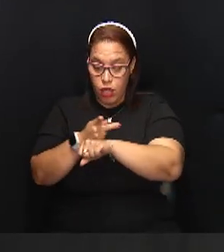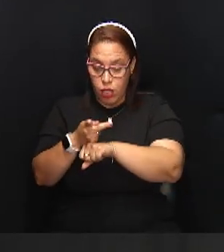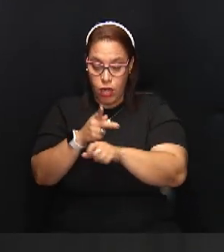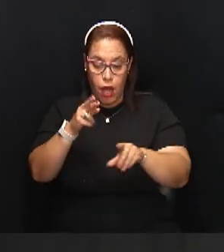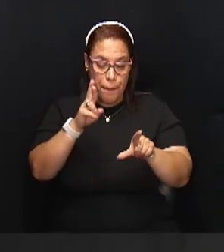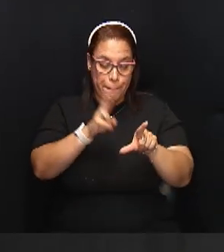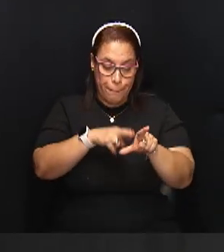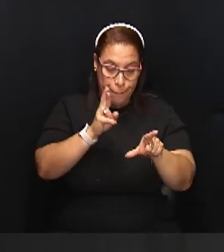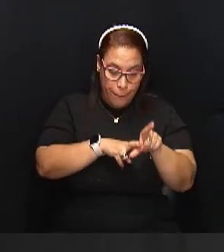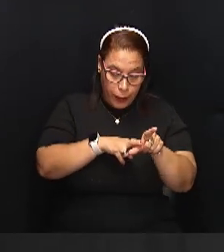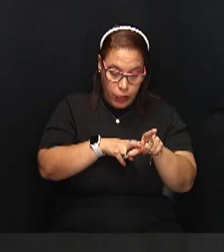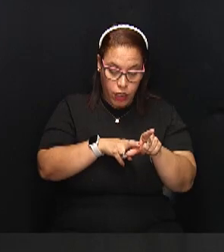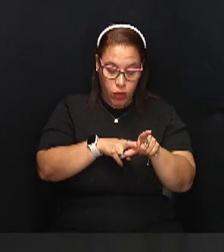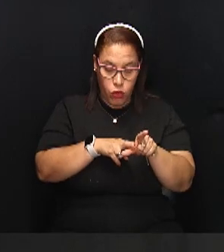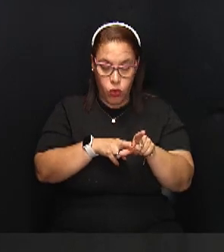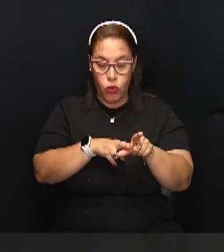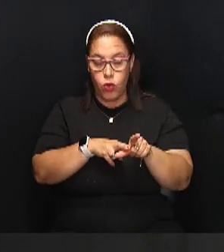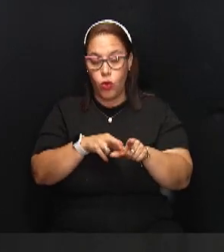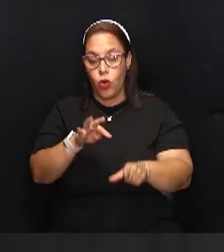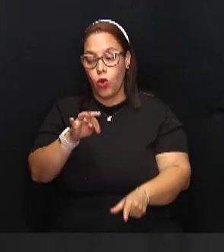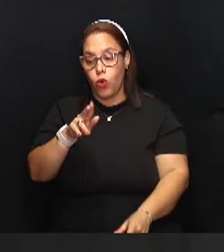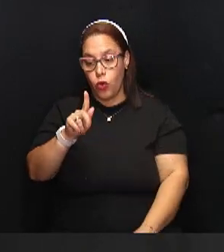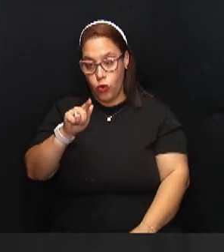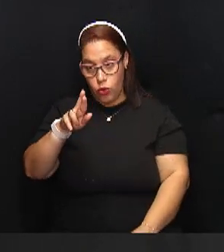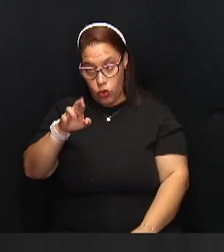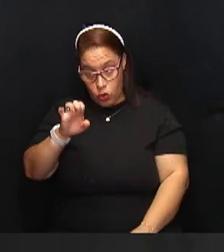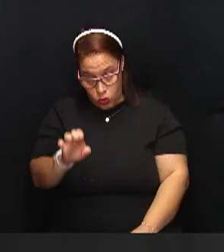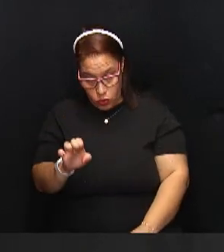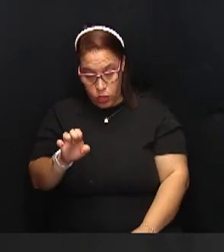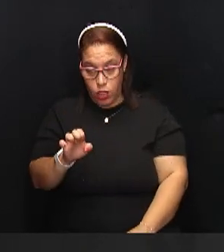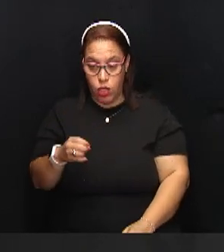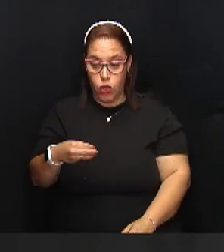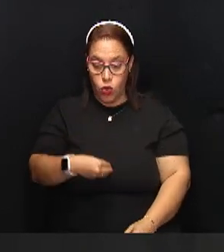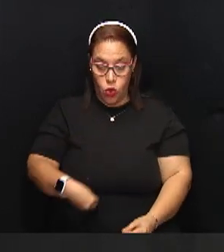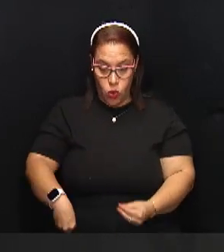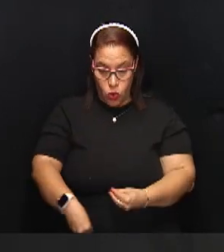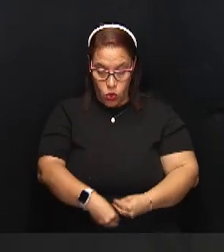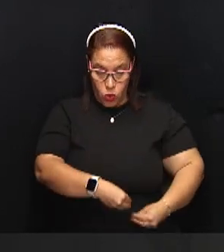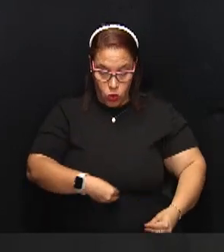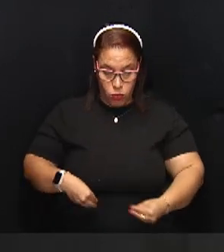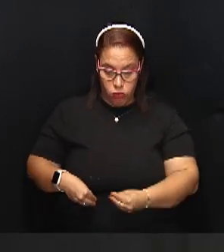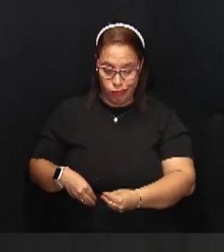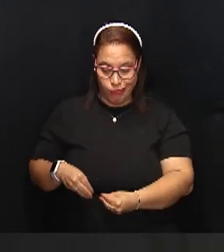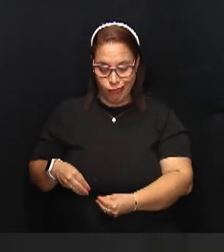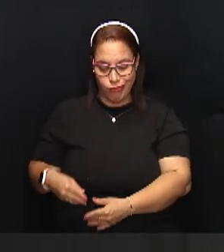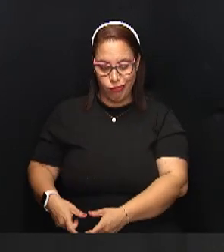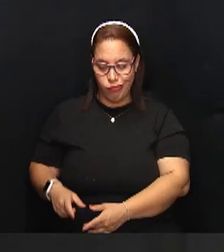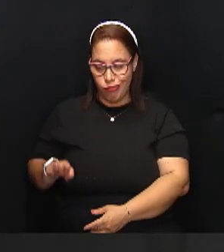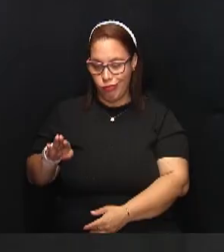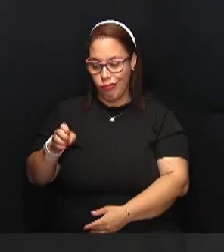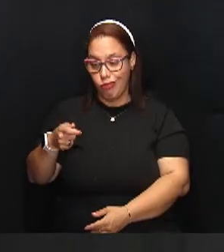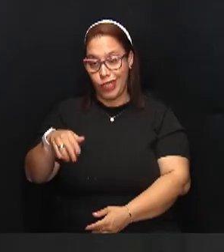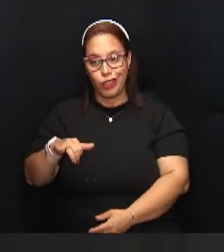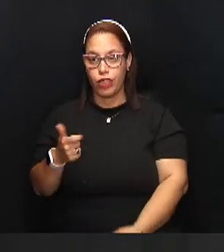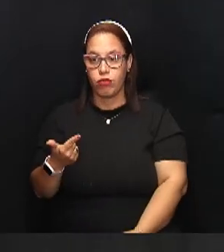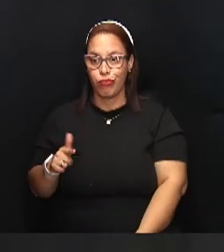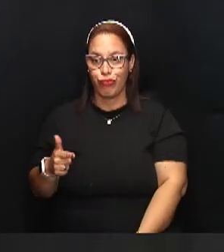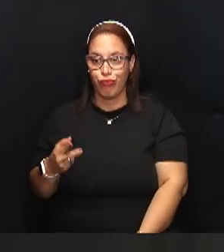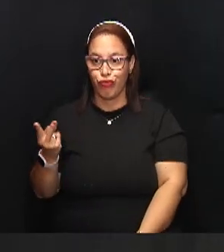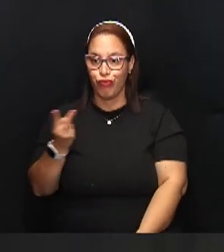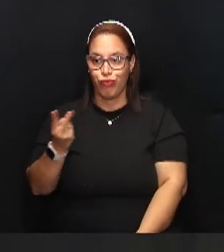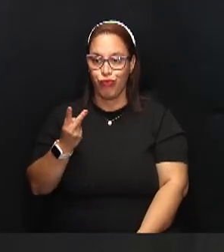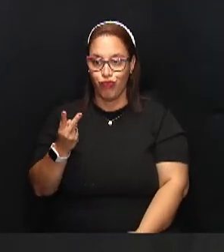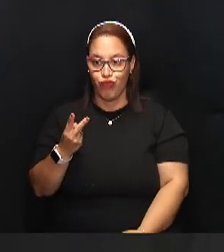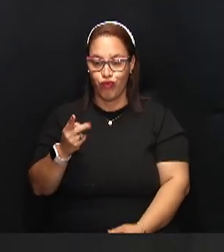mesma coisa, o toque retal, o ultrassom, mas de bexiga especificamente não. Então, daí a importância desses 2